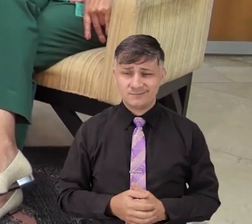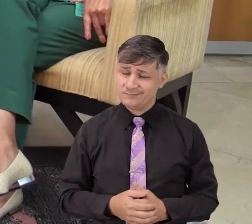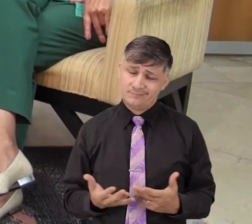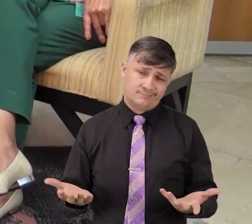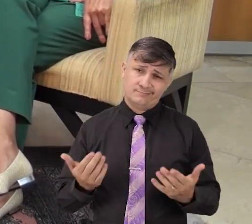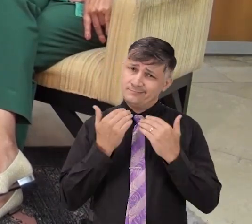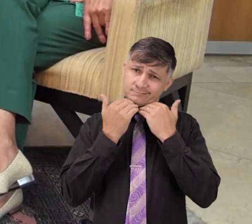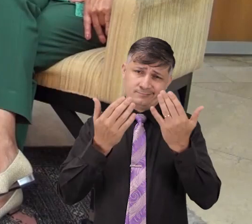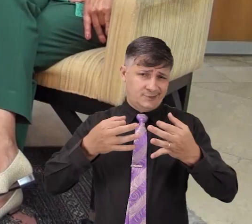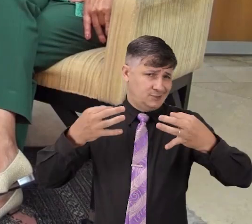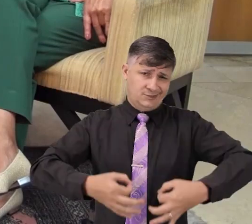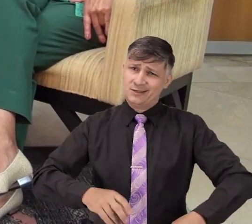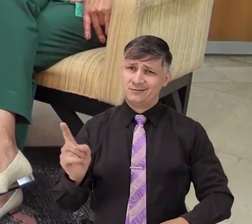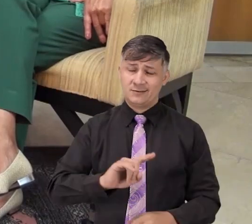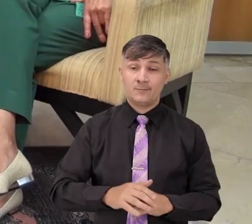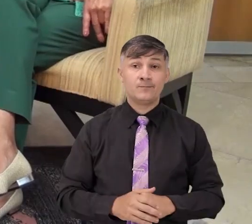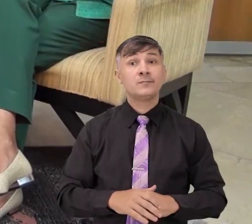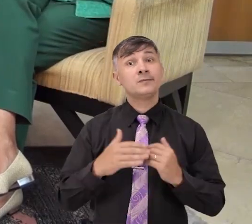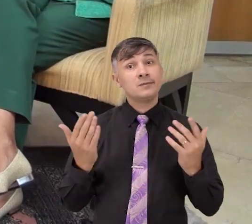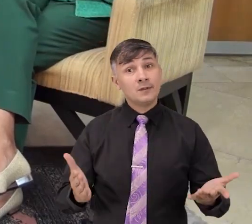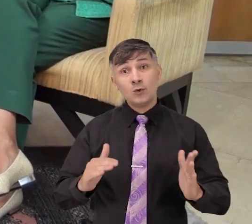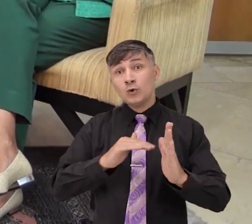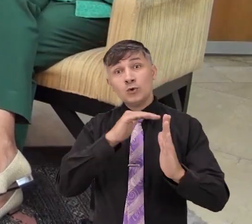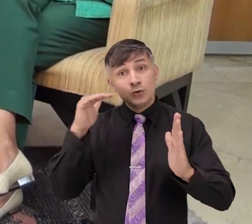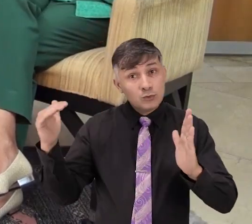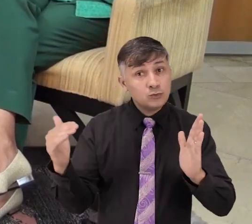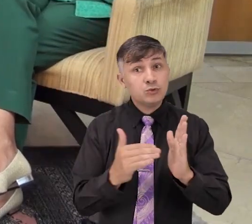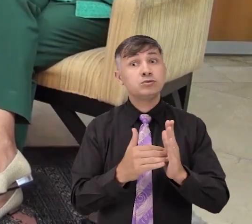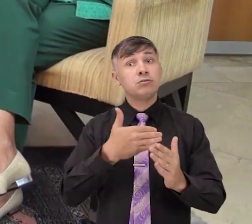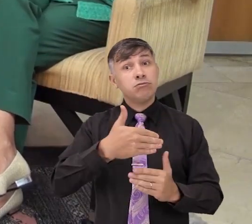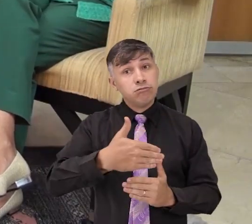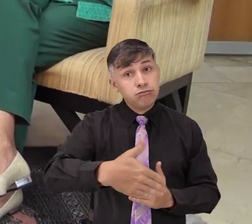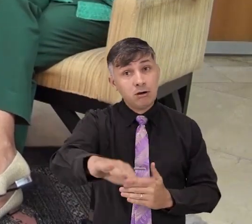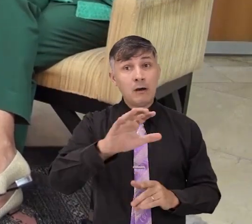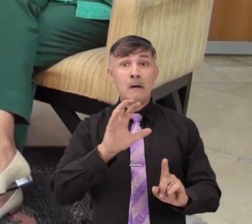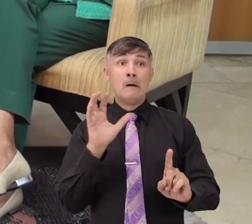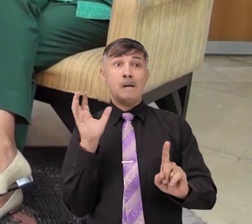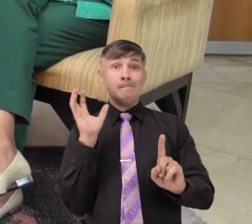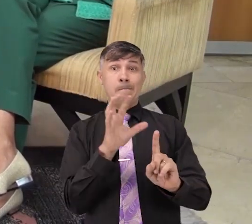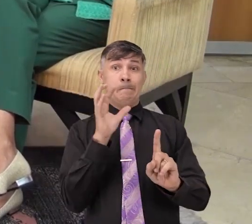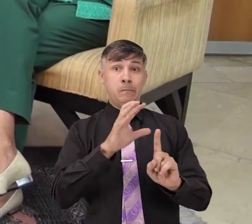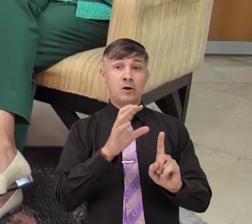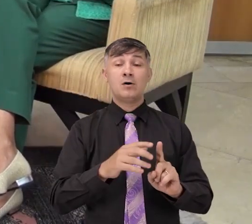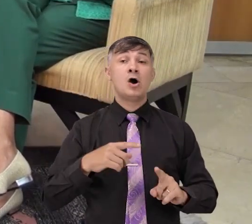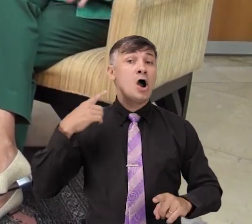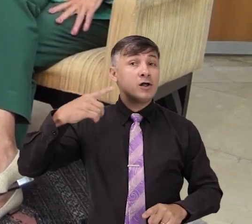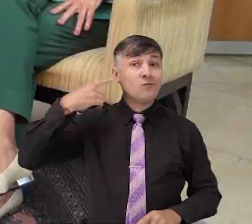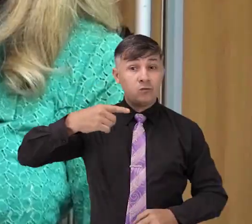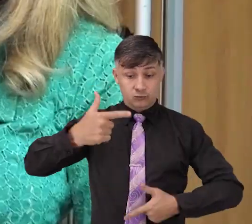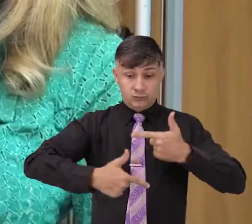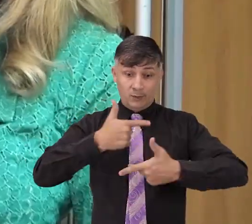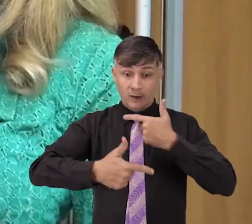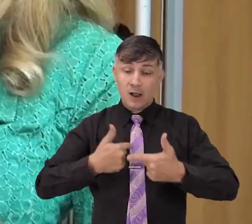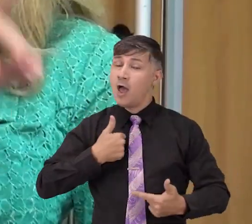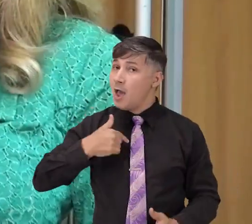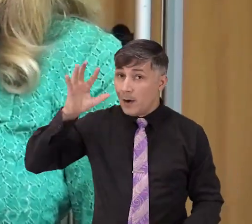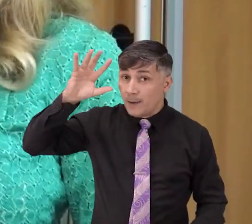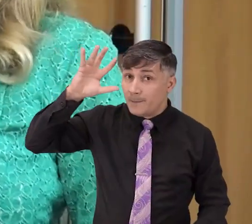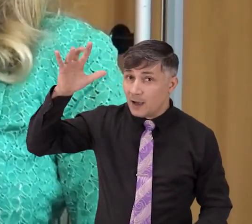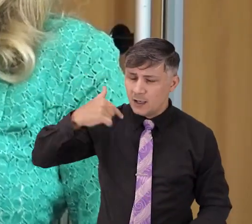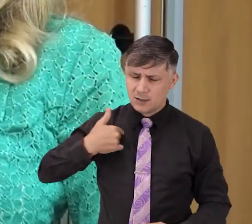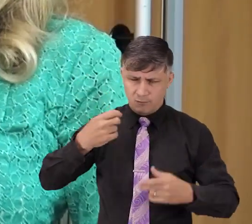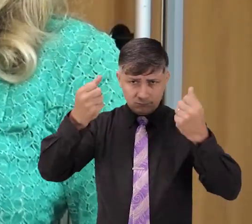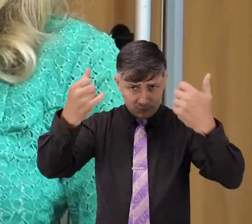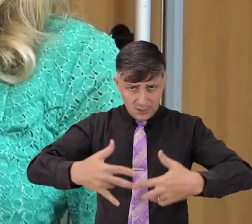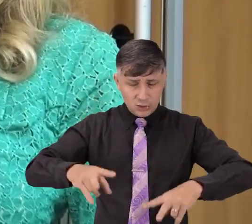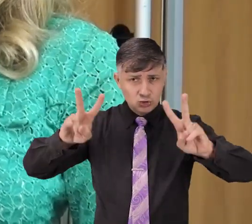Não, claro, pode dar certo. Claro que não pode dar certo. Então, tudo isso influenciou a advocacia trabalhista. Agora, o que eu penso, Cristina, aí, falando da